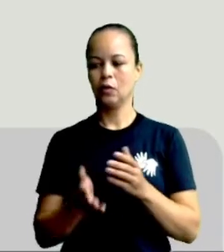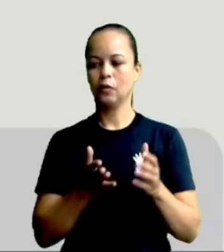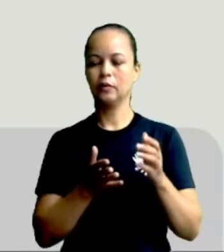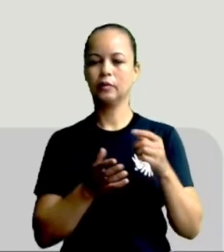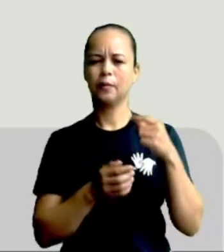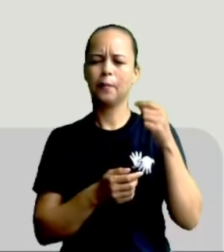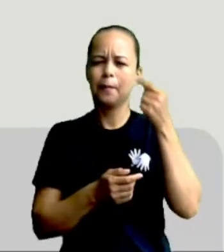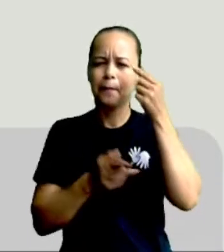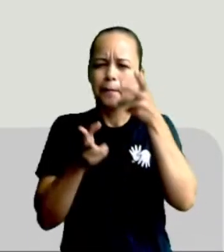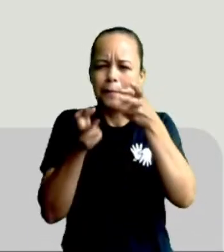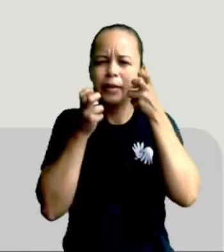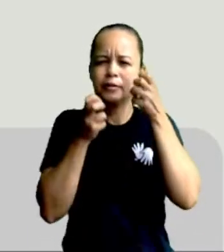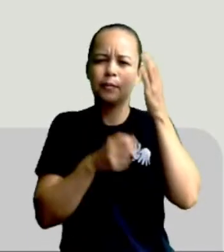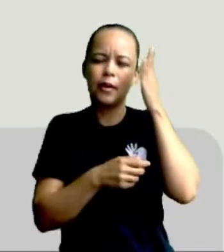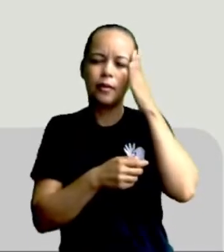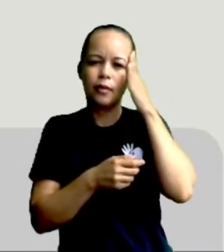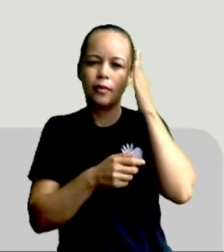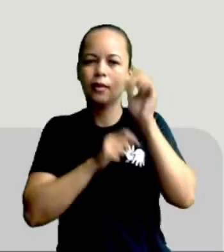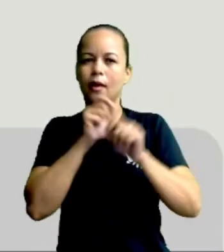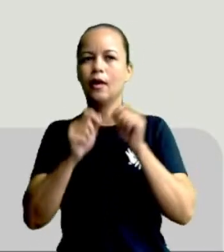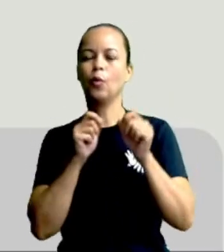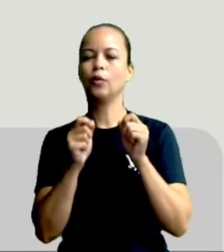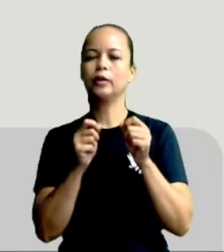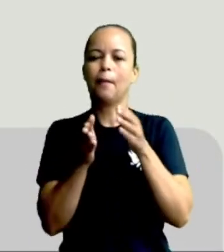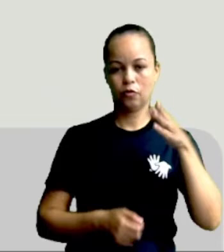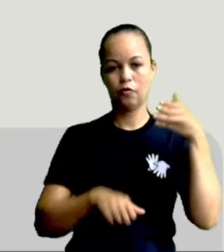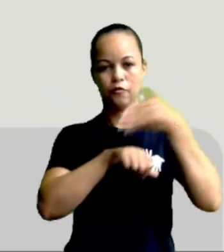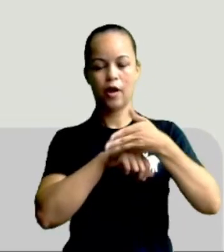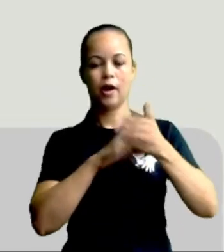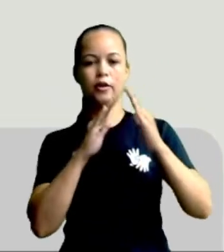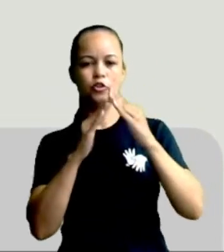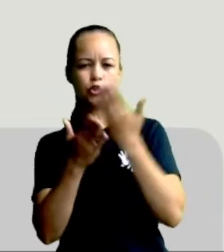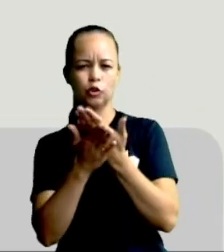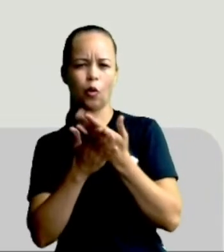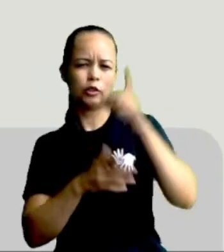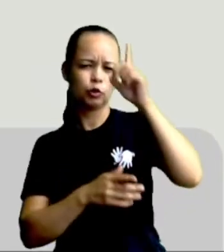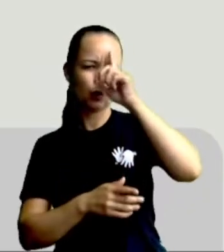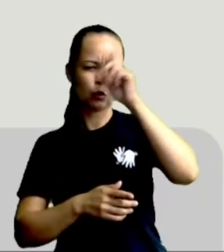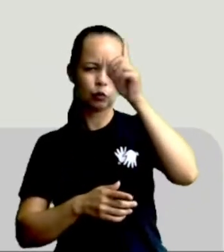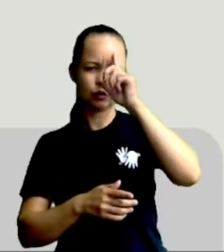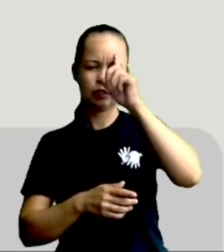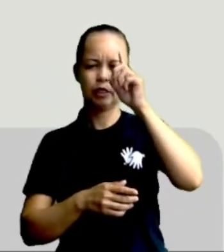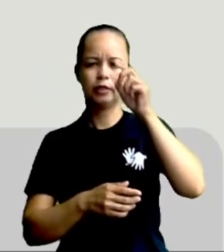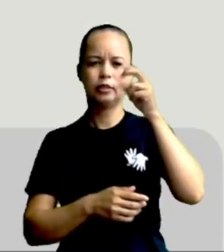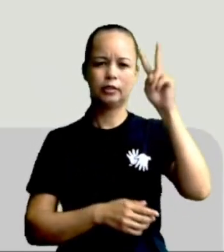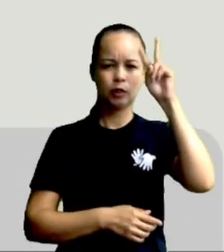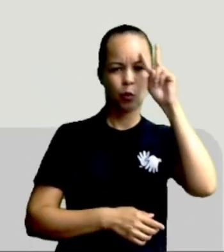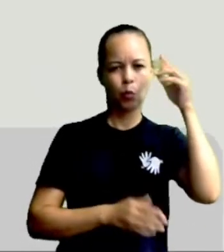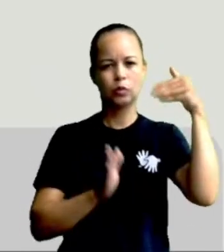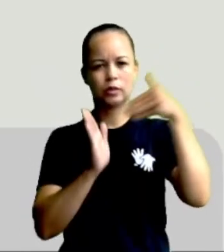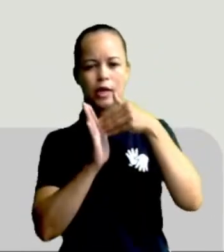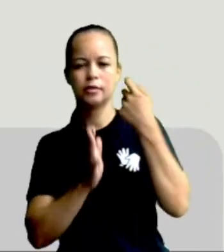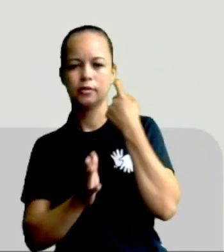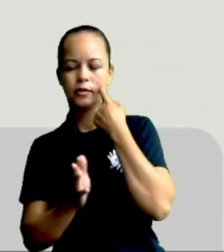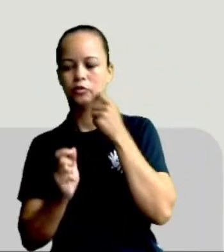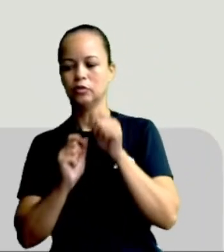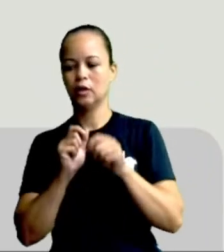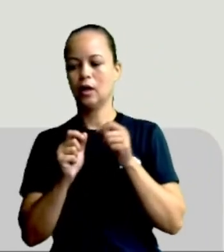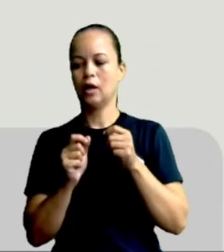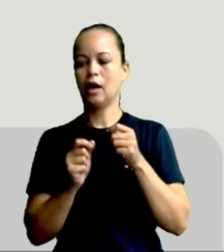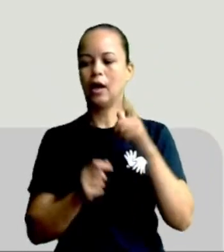levando esse conhecimento ainda aí fresquinho na cabeça de vocês, para quando voltar a gente dar continuidade